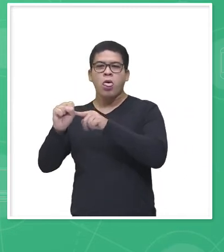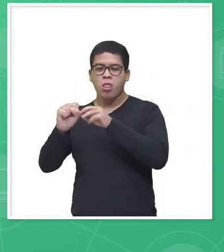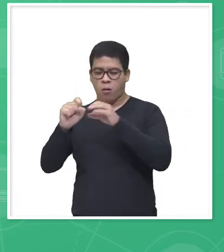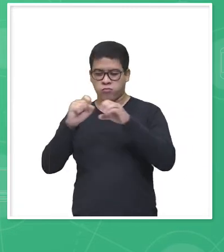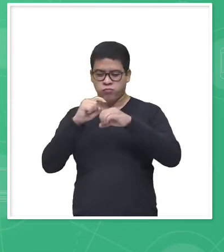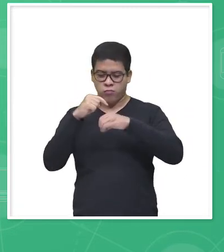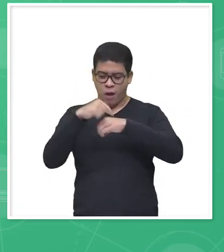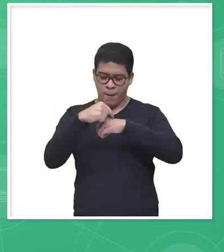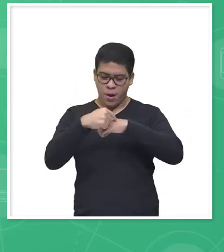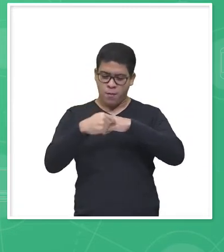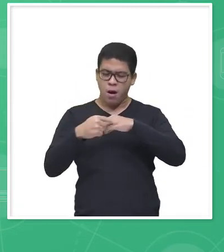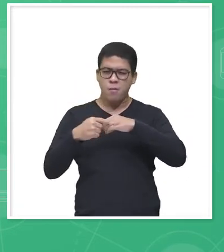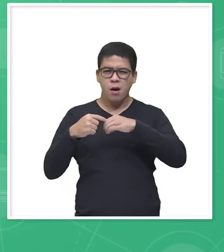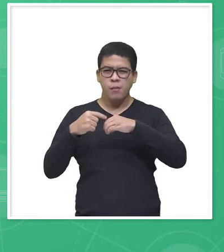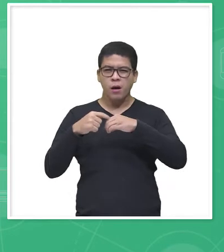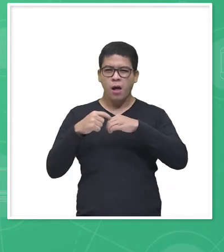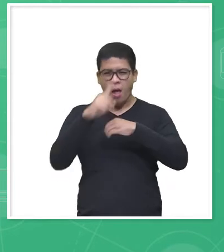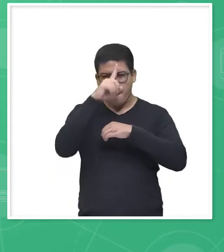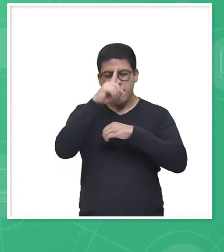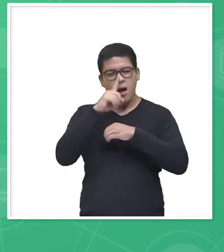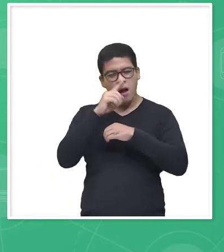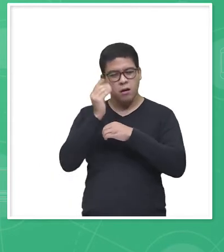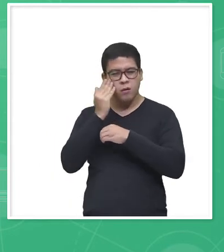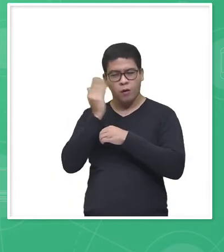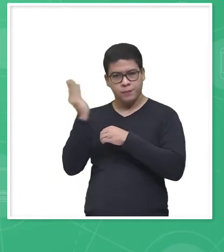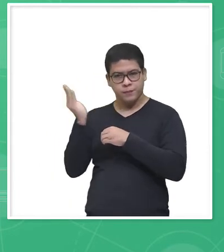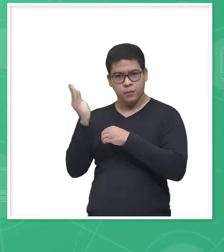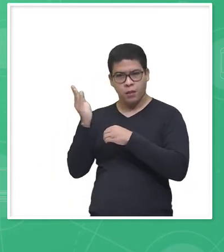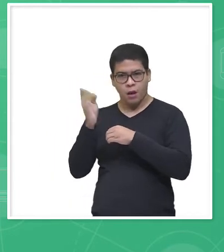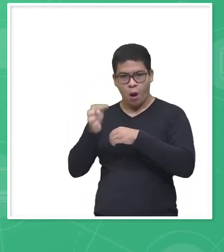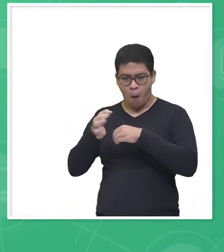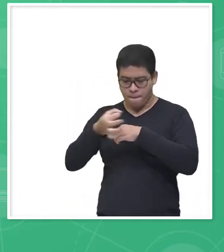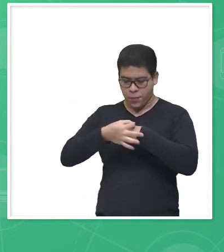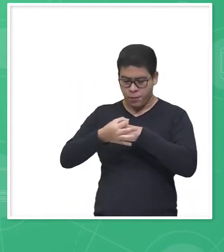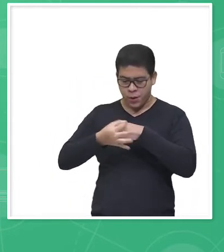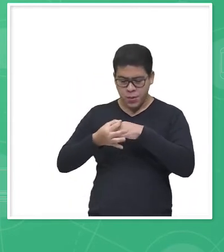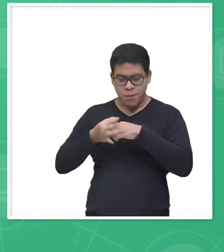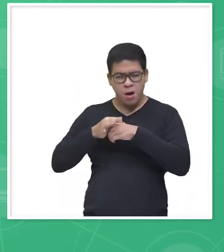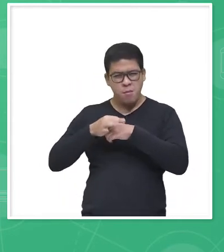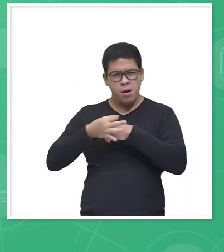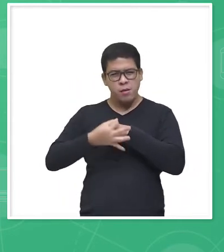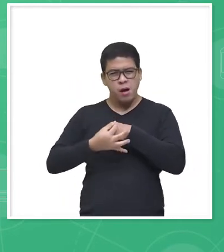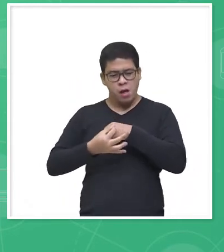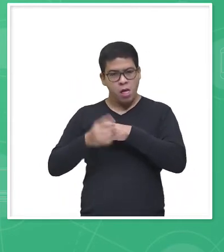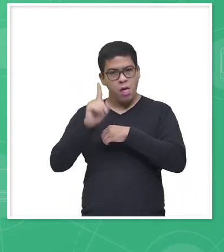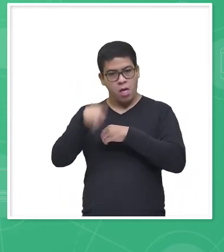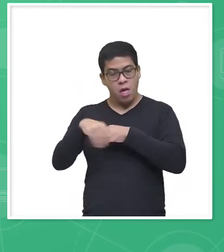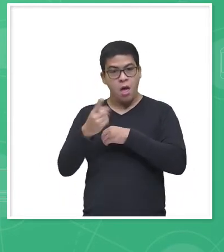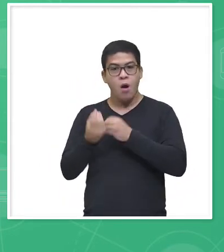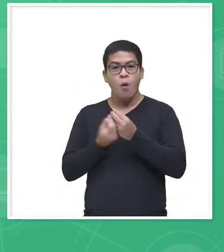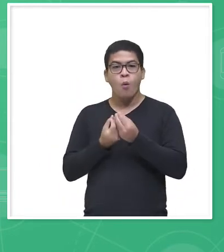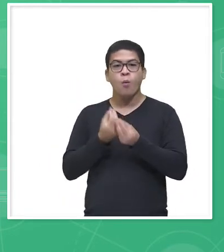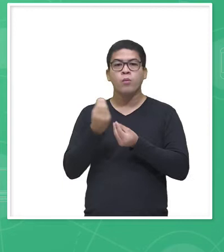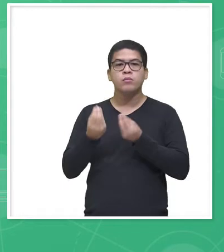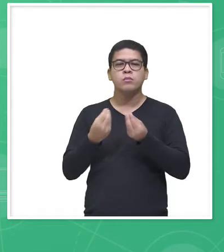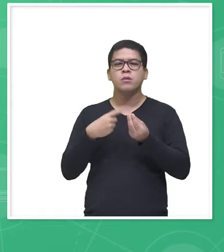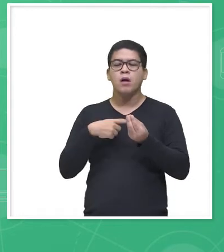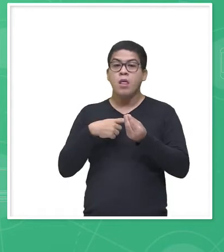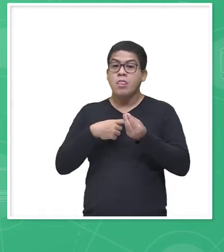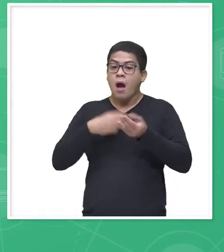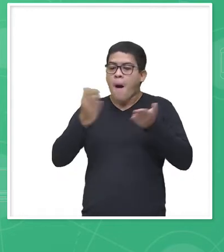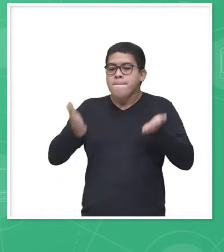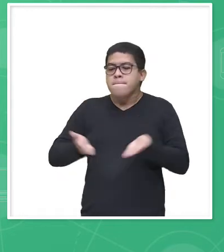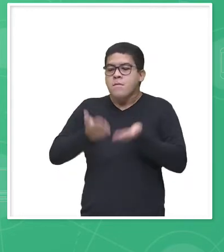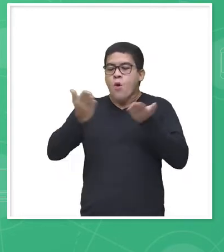tá? E eles são formados a partir do RNA ribossômico e são responsáveis pela produção de